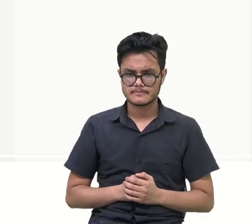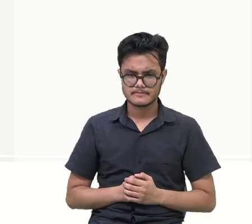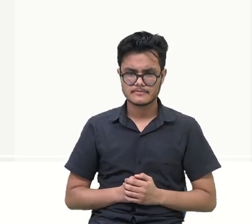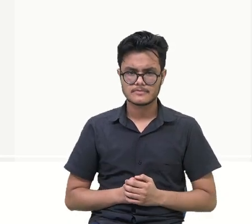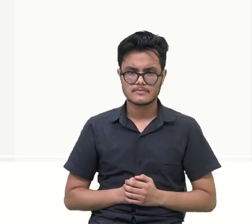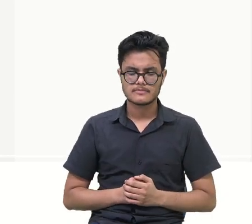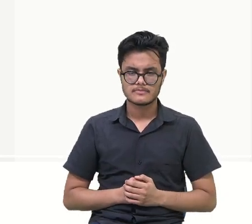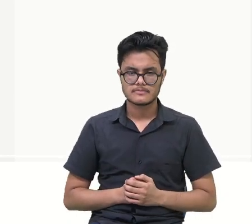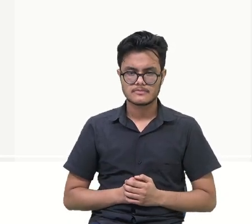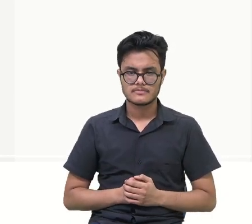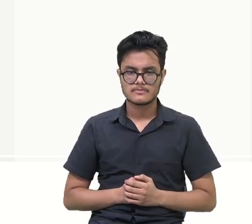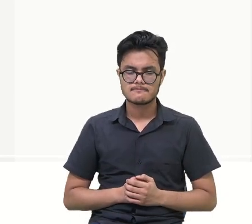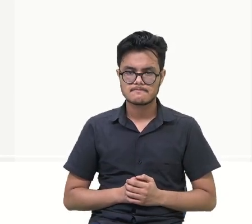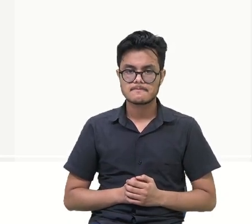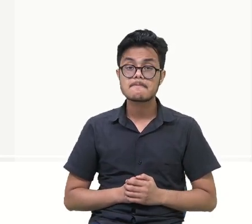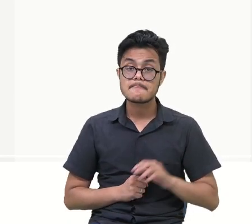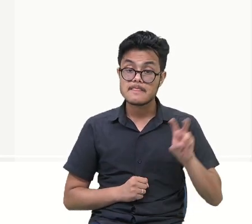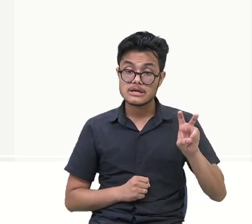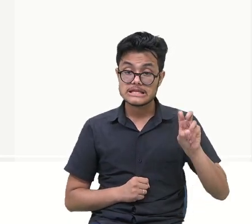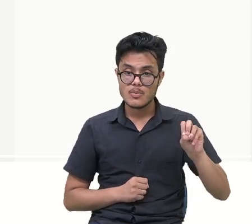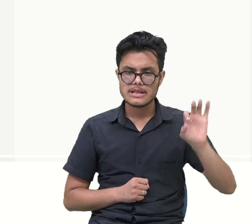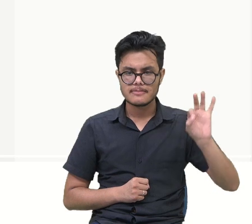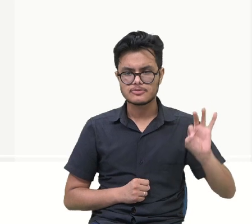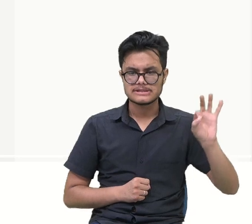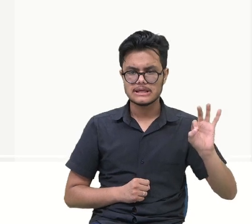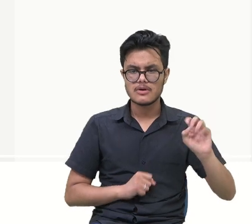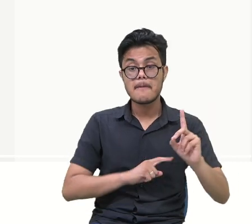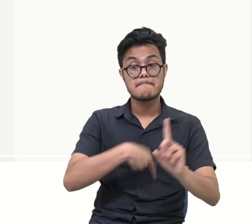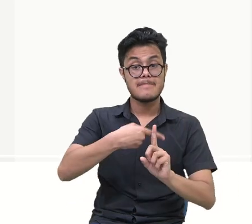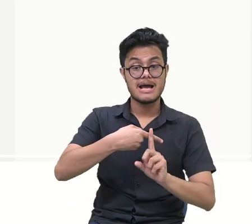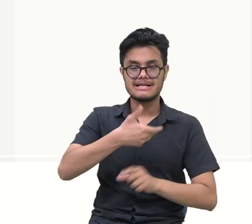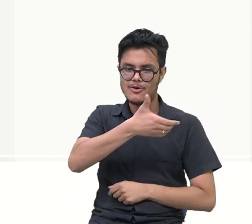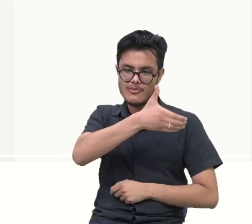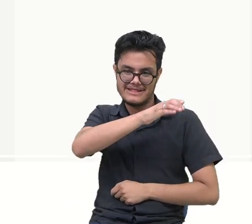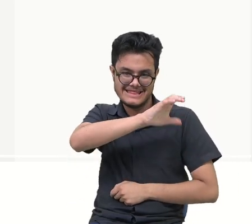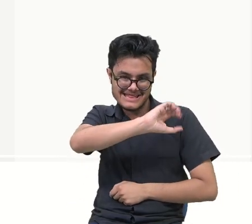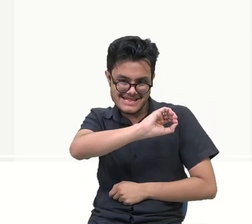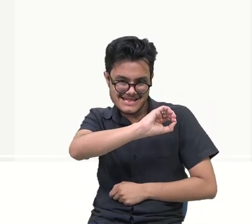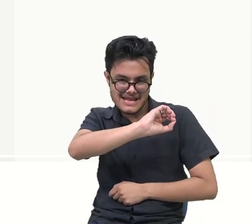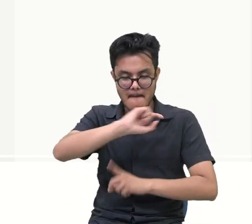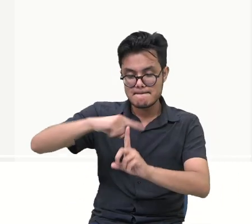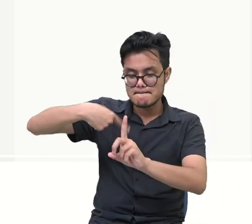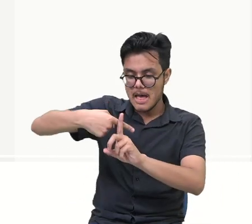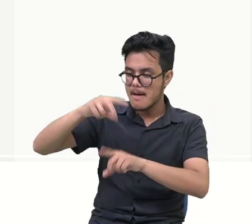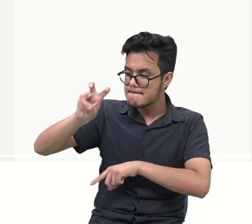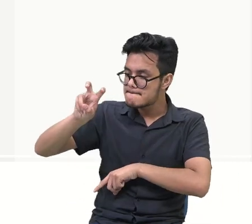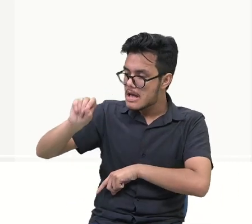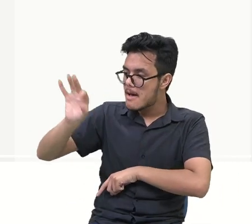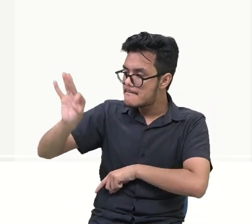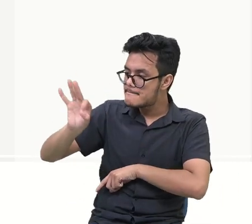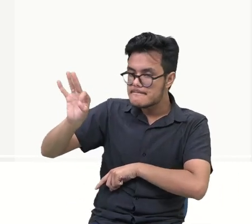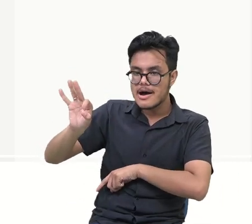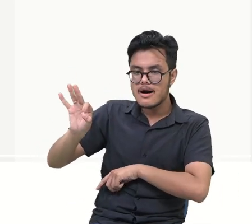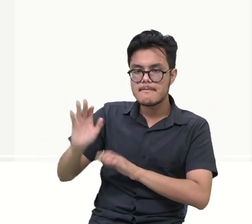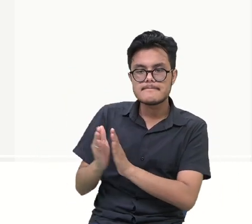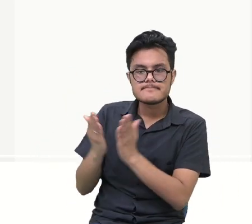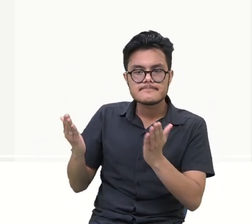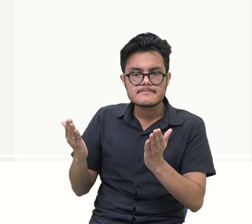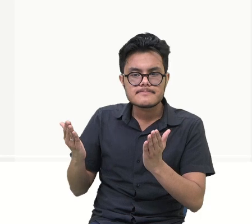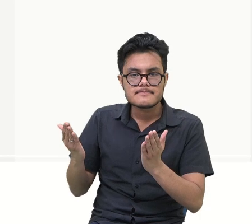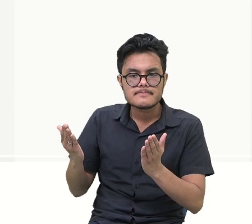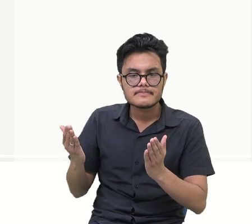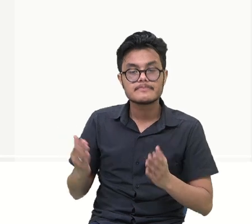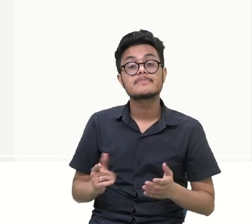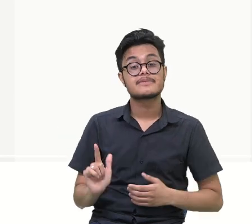como eles estão crescendo 50% ao ano, o que significa? Significa que no segundo ano, eles